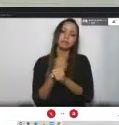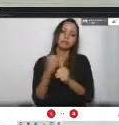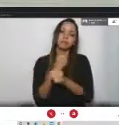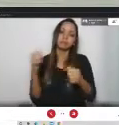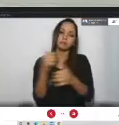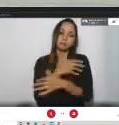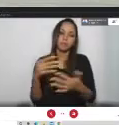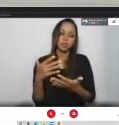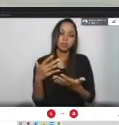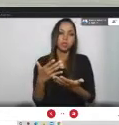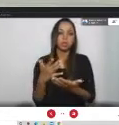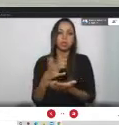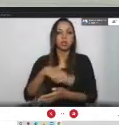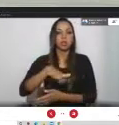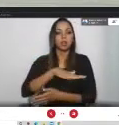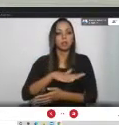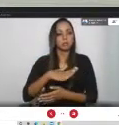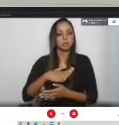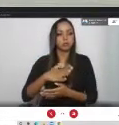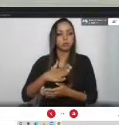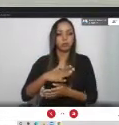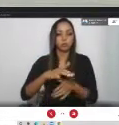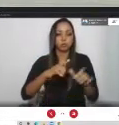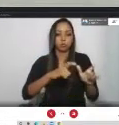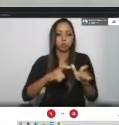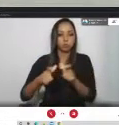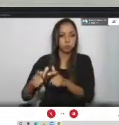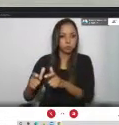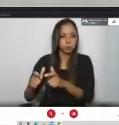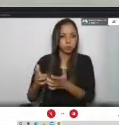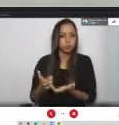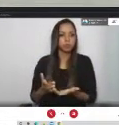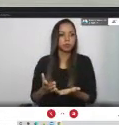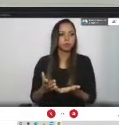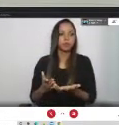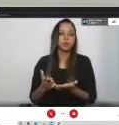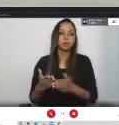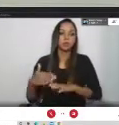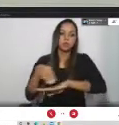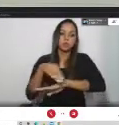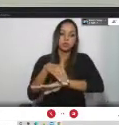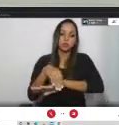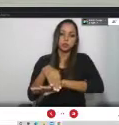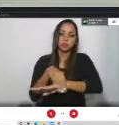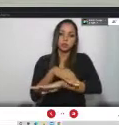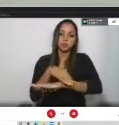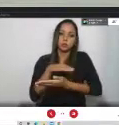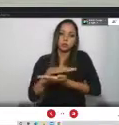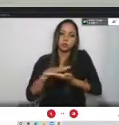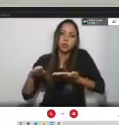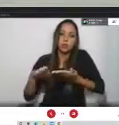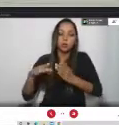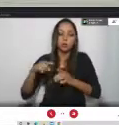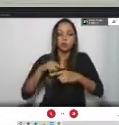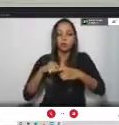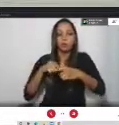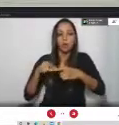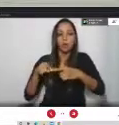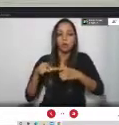à demanda local, adoção, providência para a pavimentação do segundo via, no bairro de Cajupiranga,